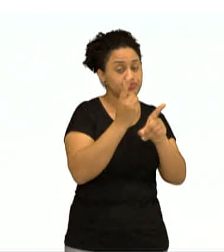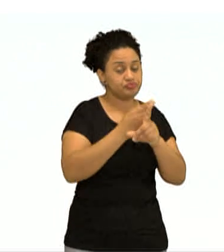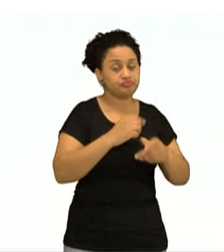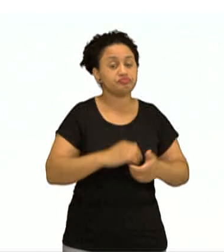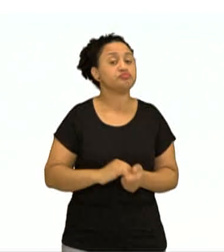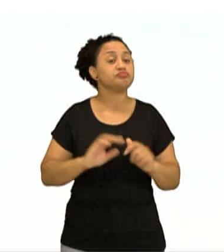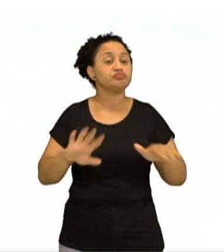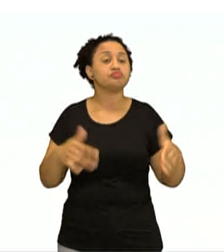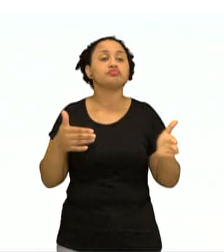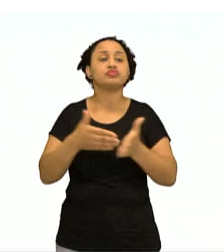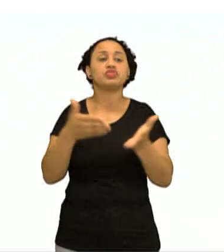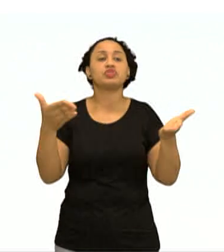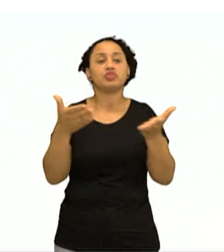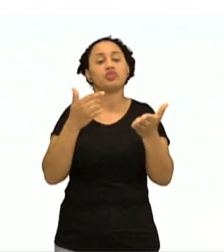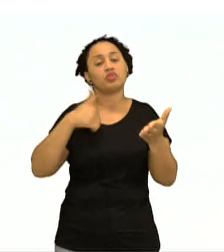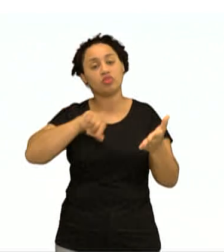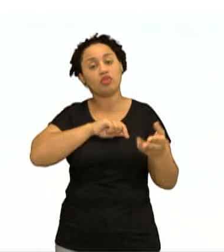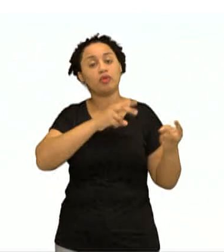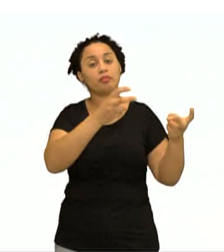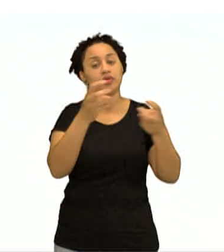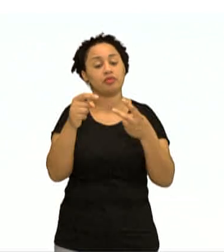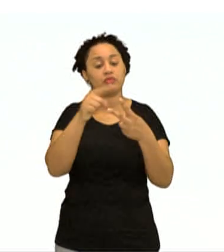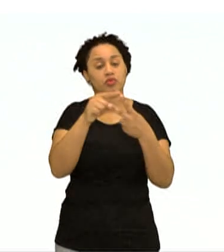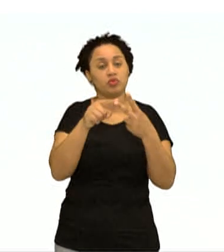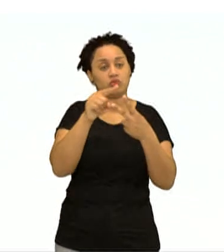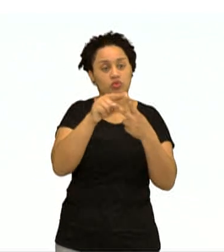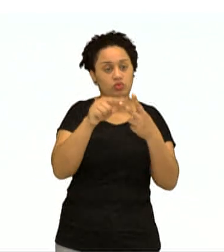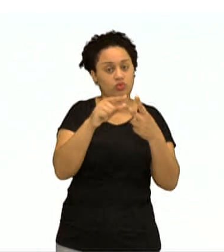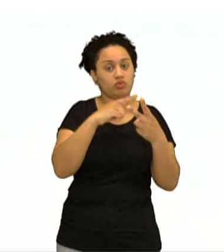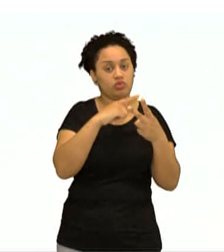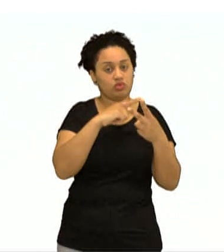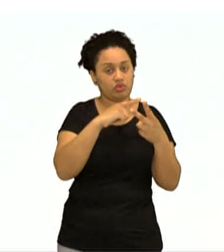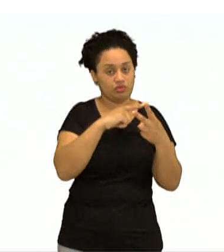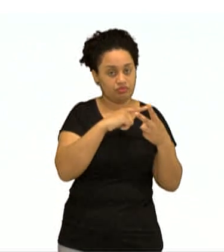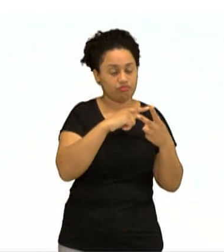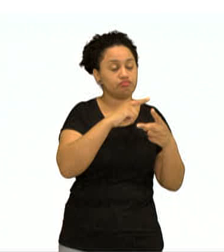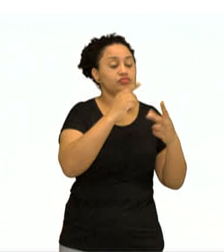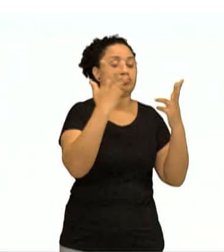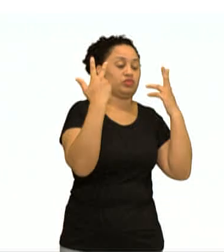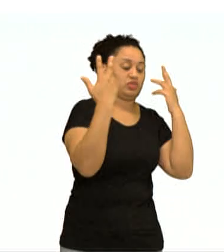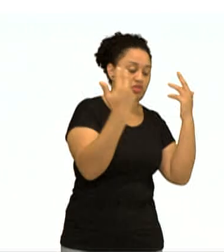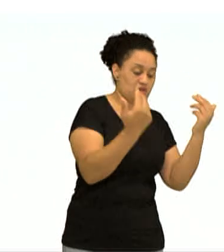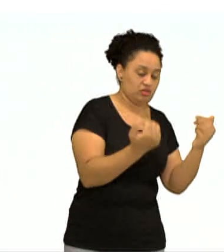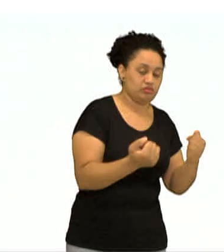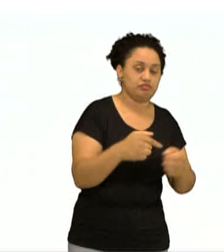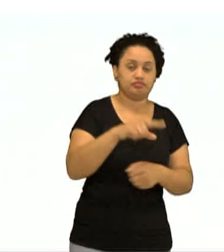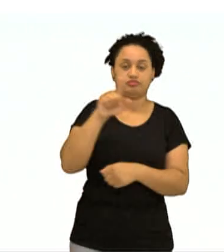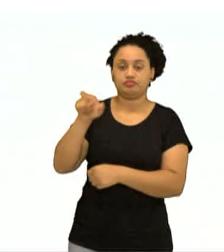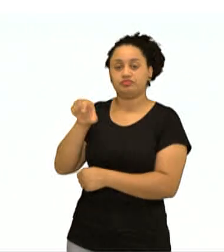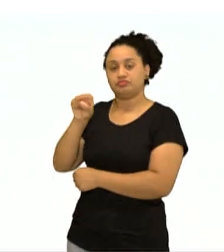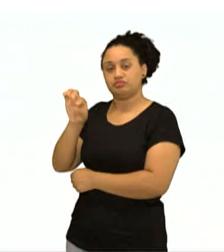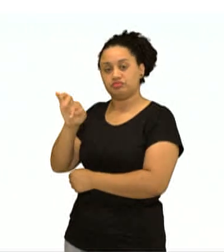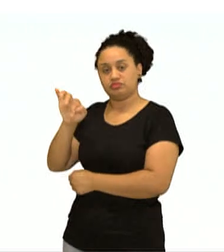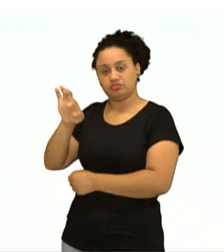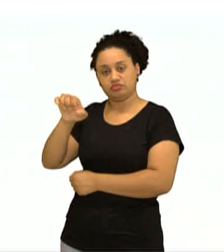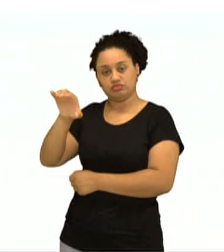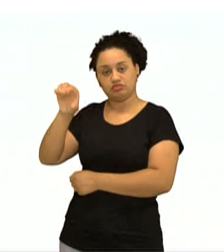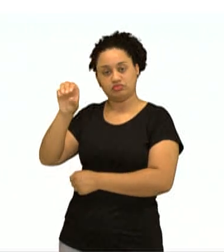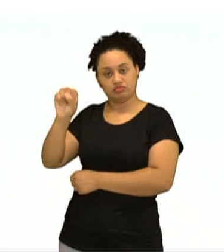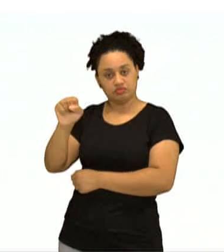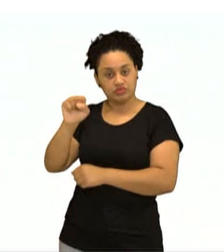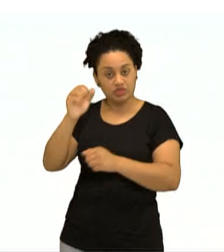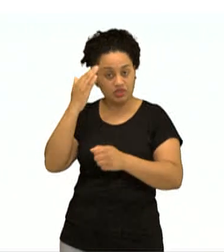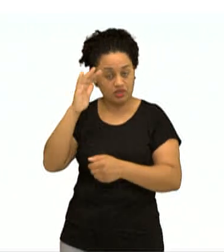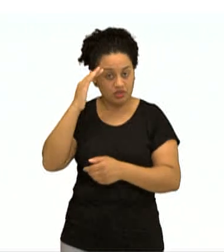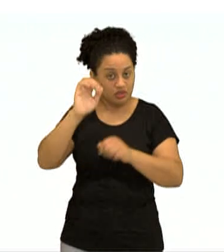agora, nós percebemos duas classificações dos materiais: naturais e sintéticos. Ficou